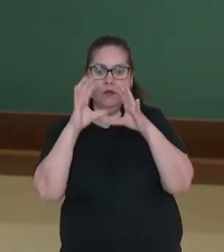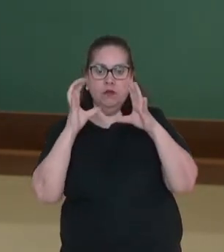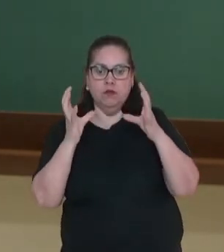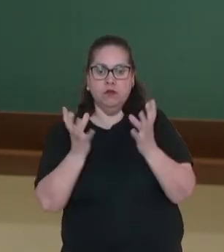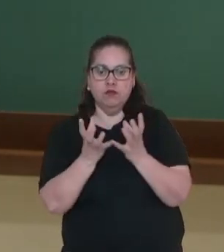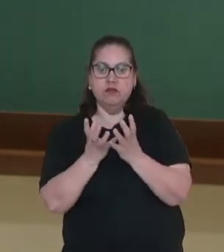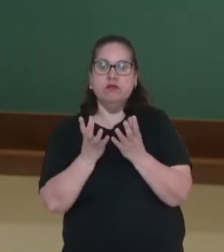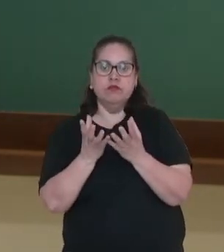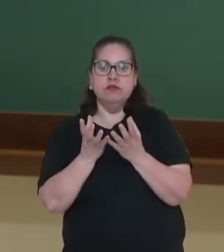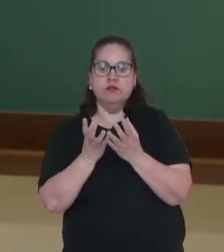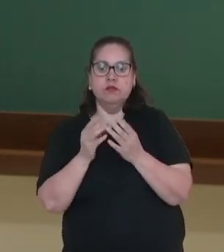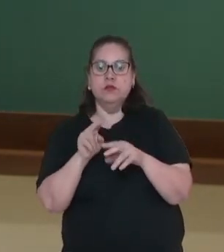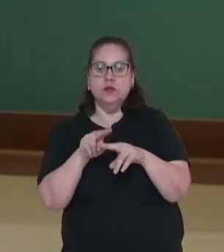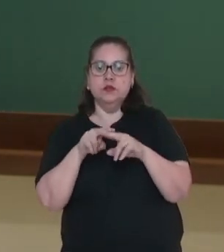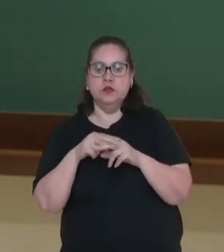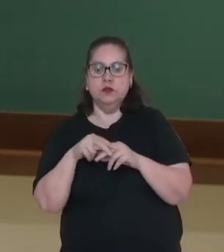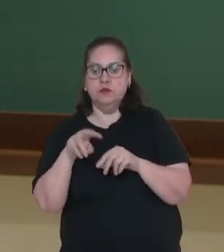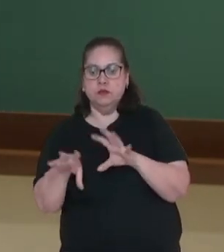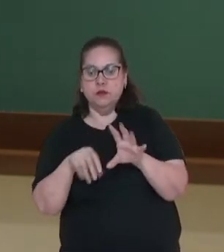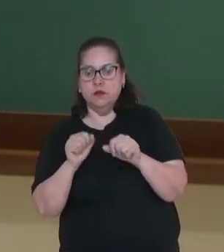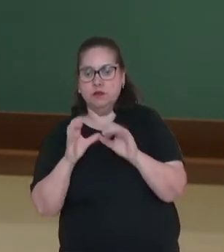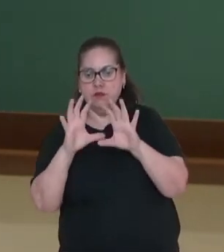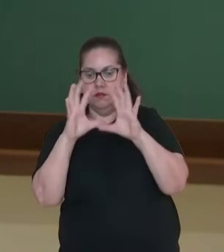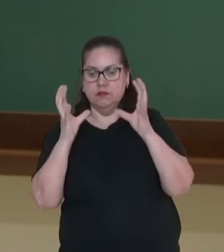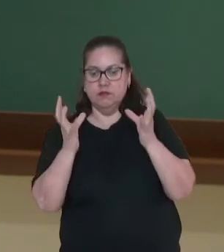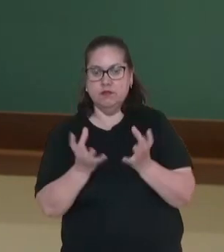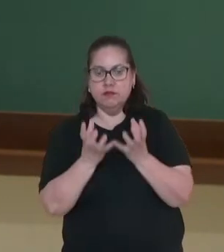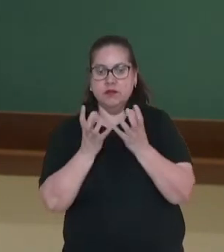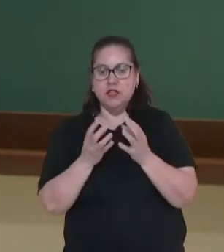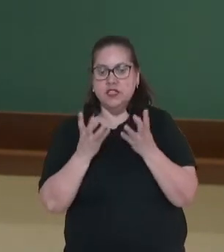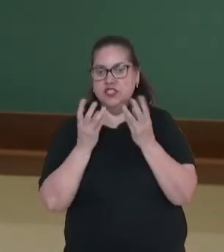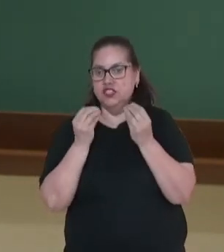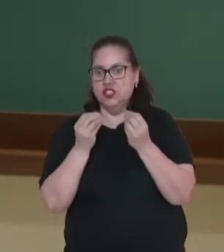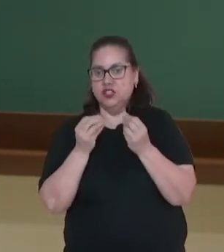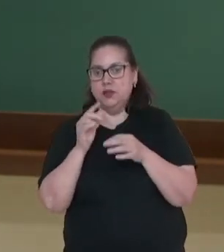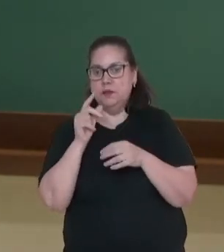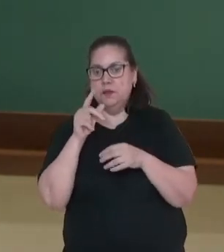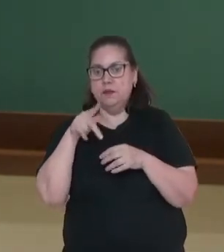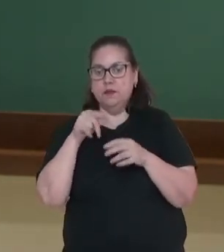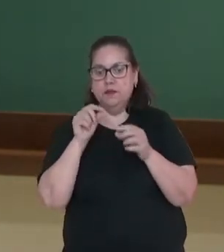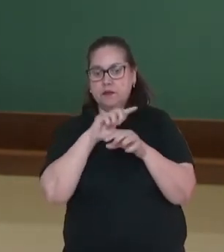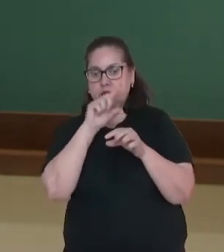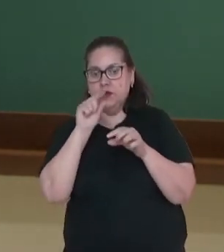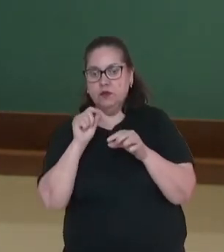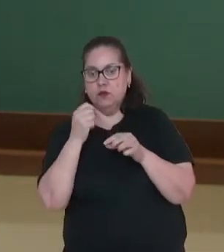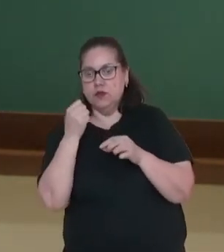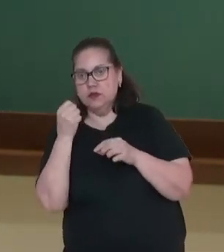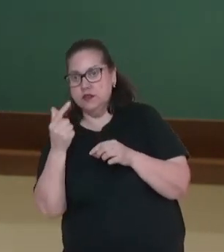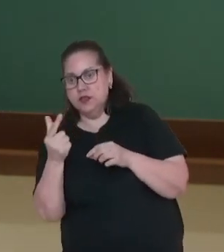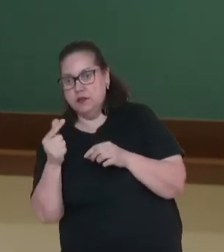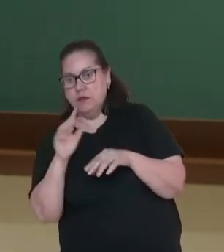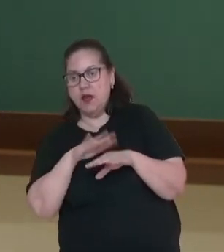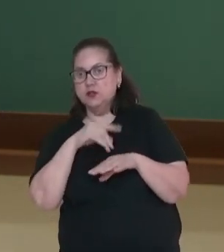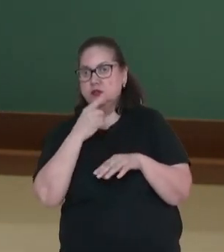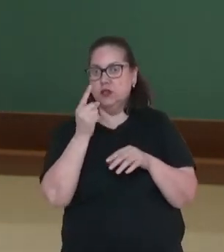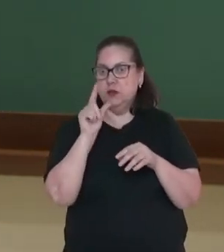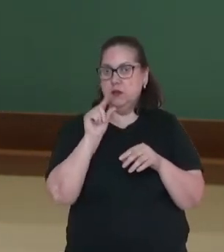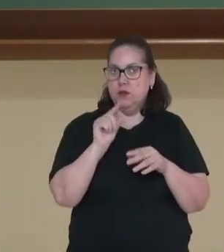seja fecundada. É por isso que a gente não consegue pegar uma pinha inteira cheia de pinhão, tá? Algumas têm mais, outras têm menos,